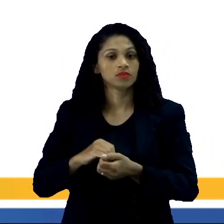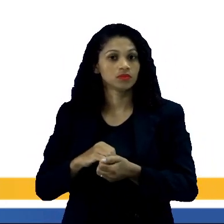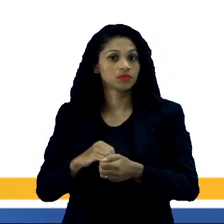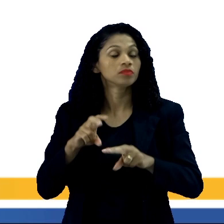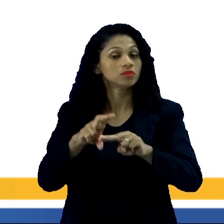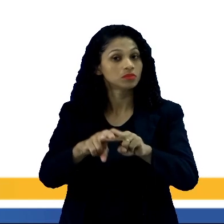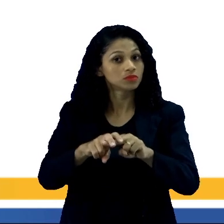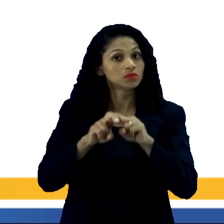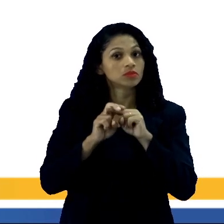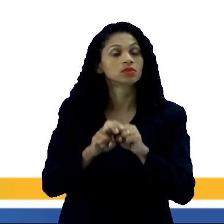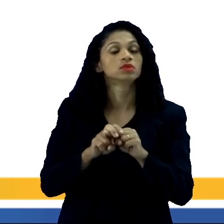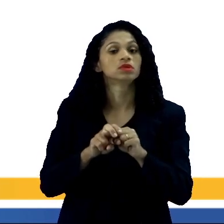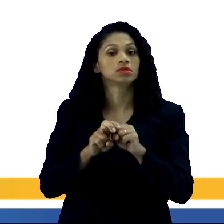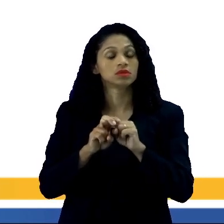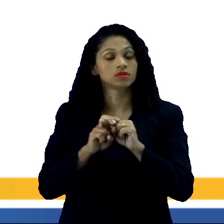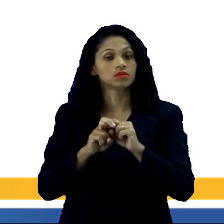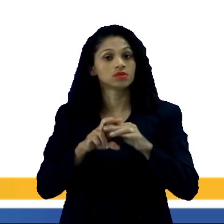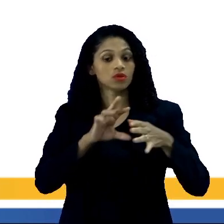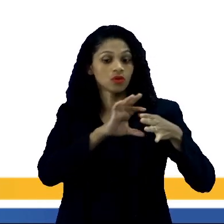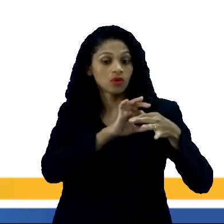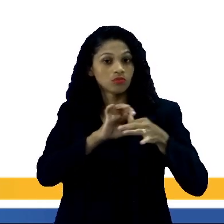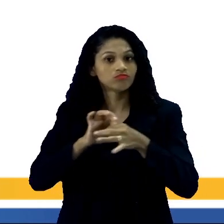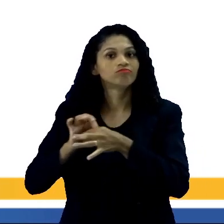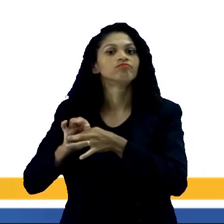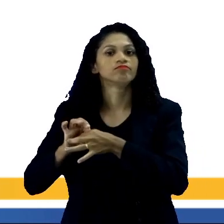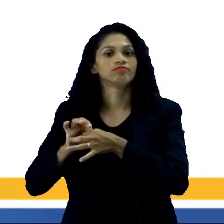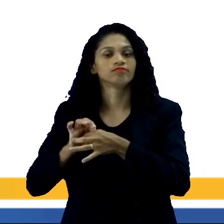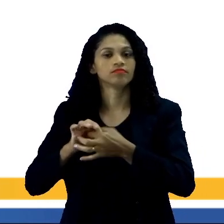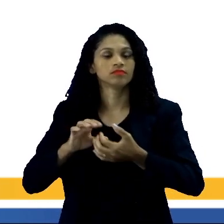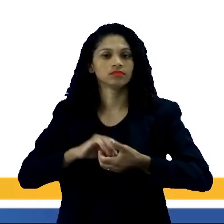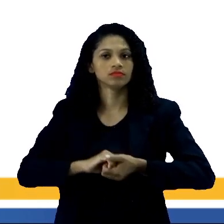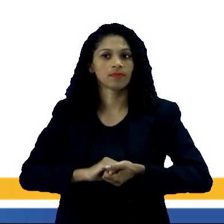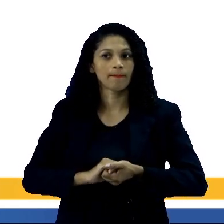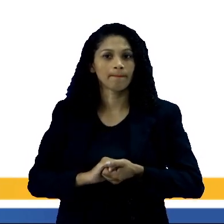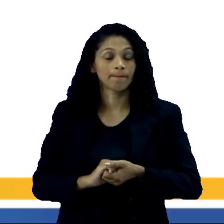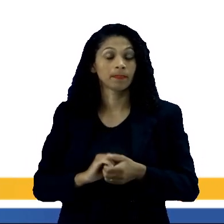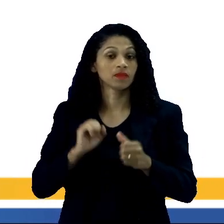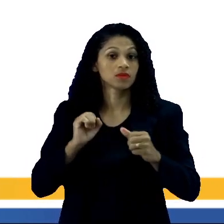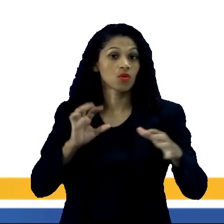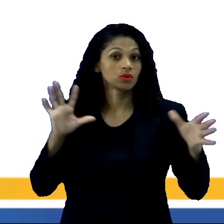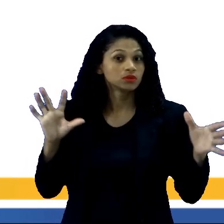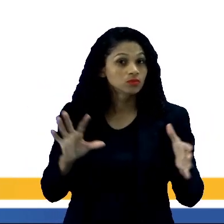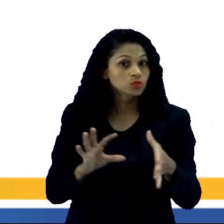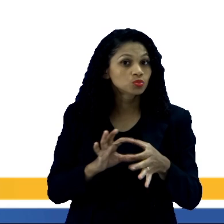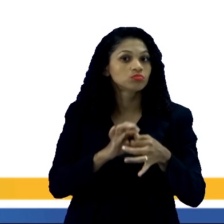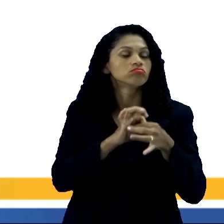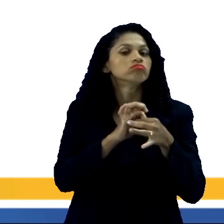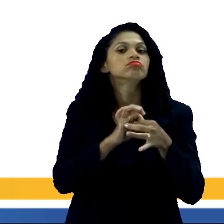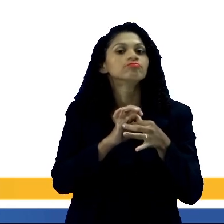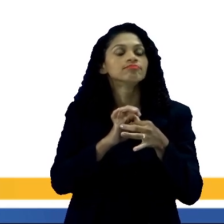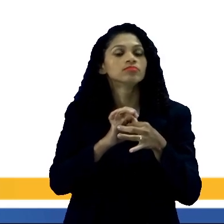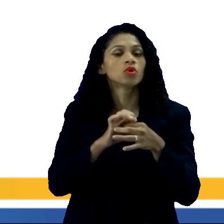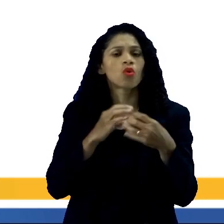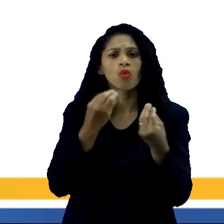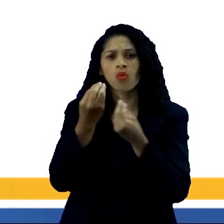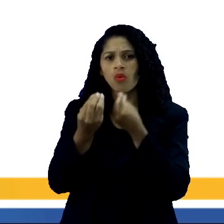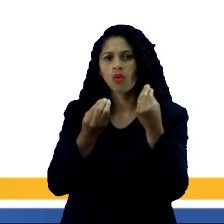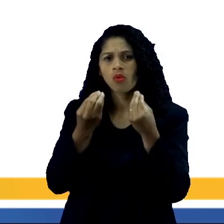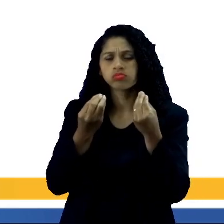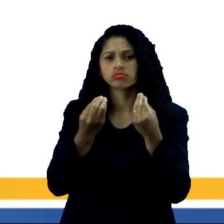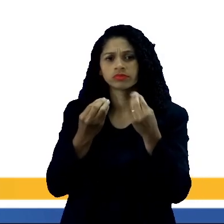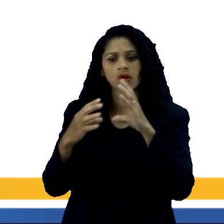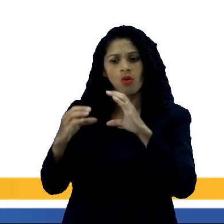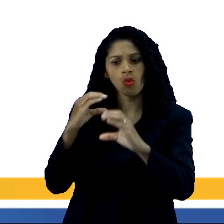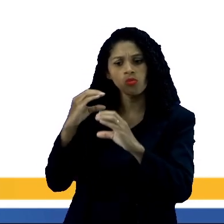ele vai funcionar como uma rede de comunicação. E por ser uma rede de comunicação, como é que essa comunicação vai ser